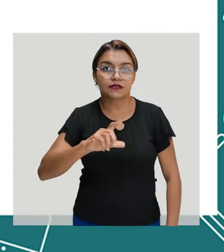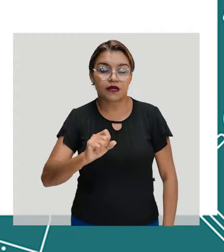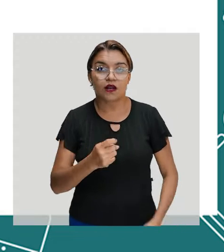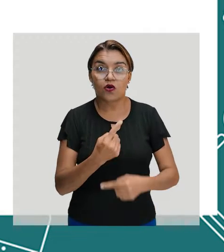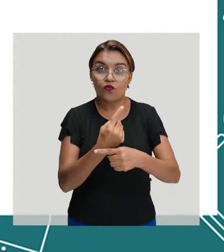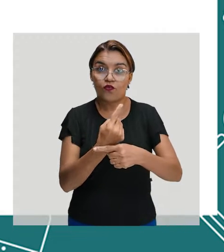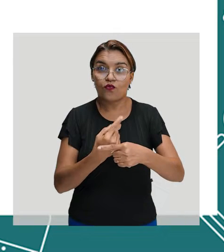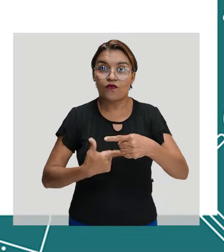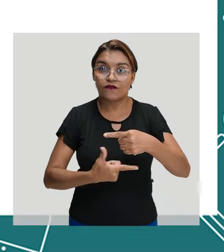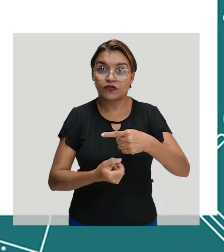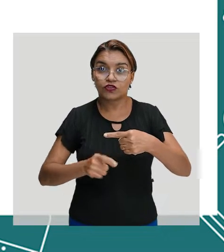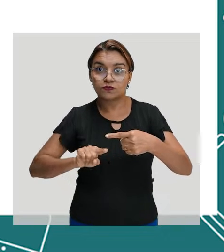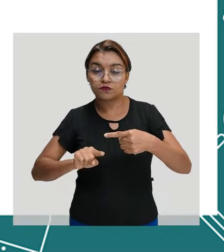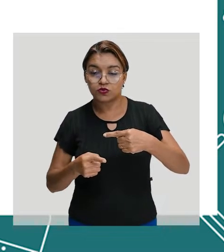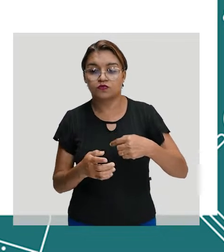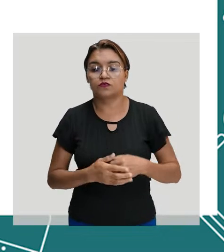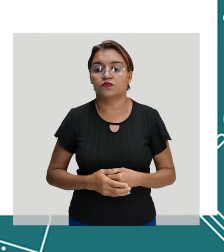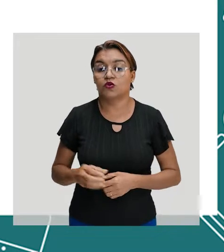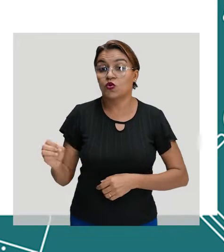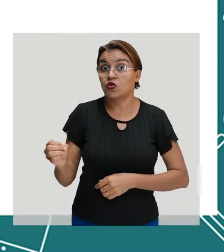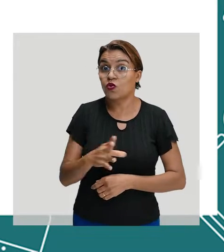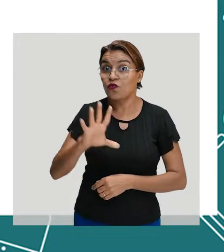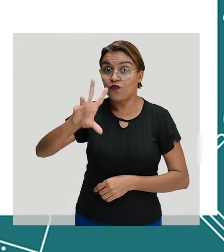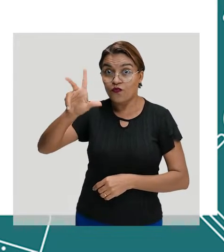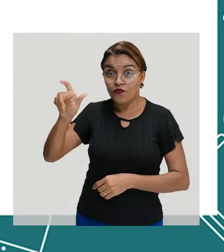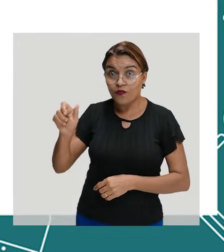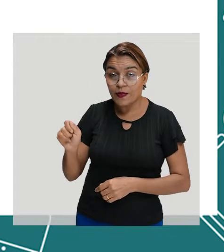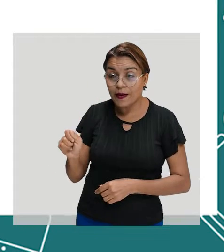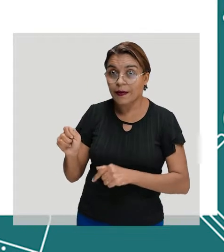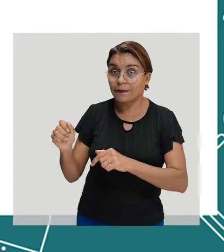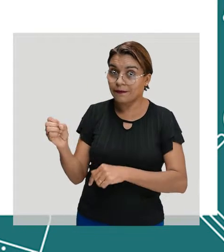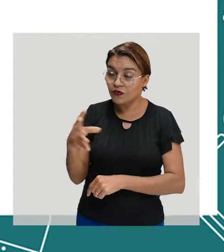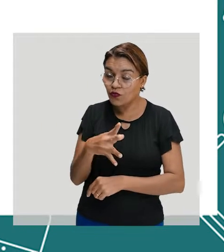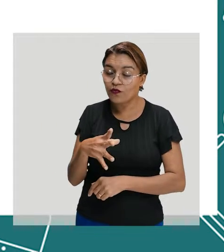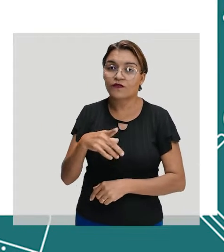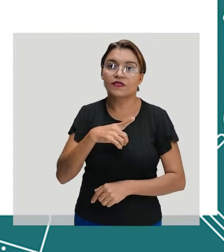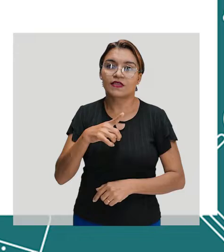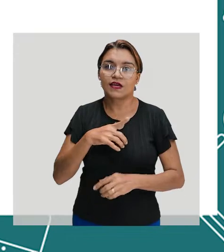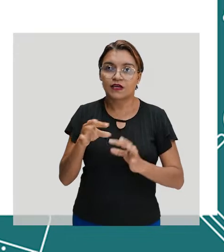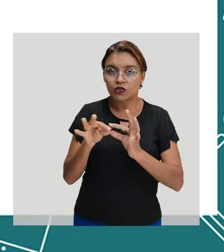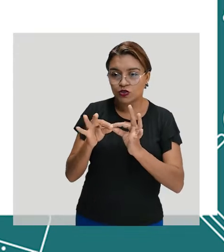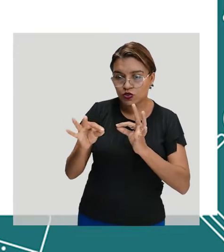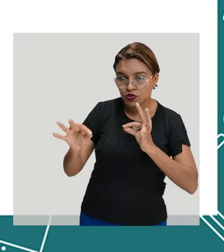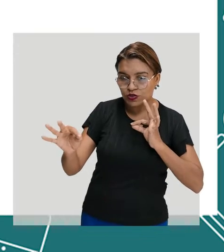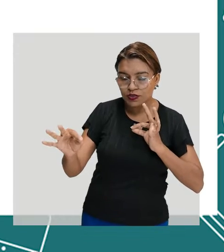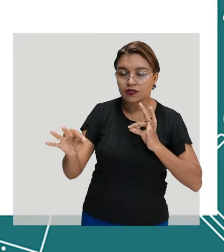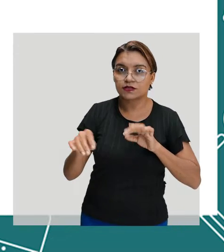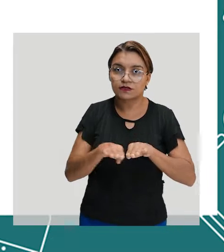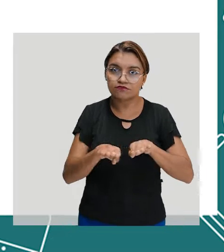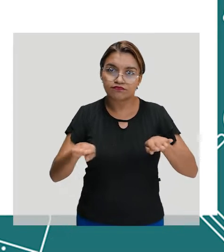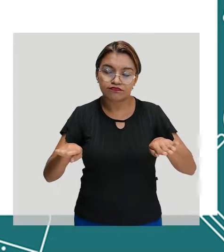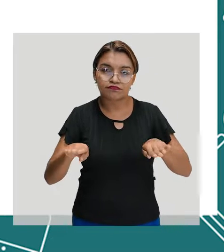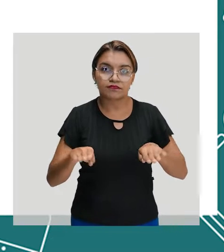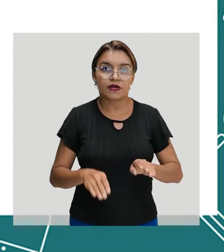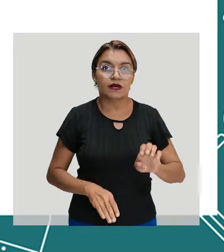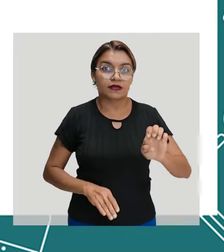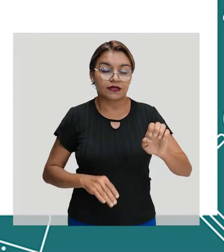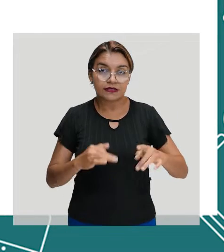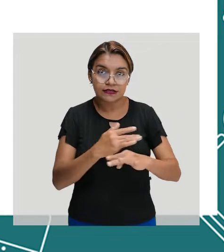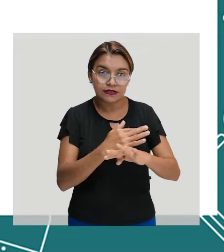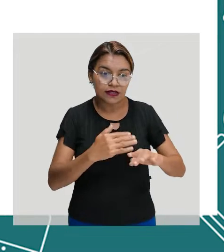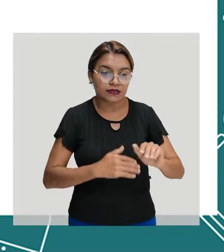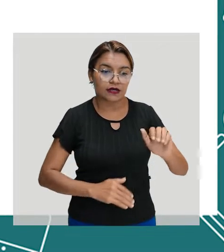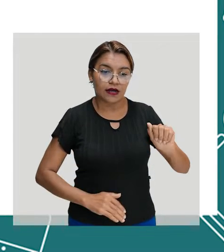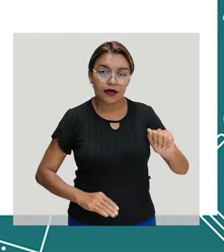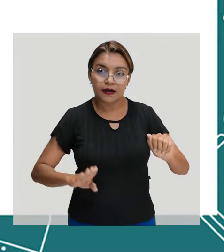20.000 nesse novo mapa cartográfico a distância em linha reta entre as cidades A e B